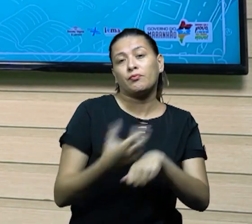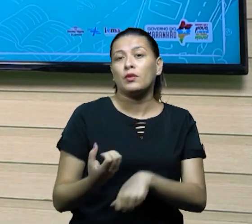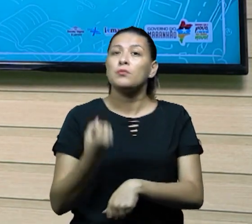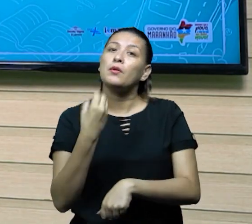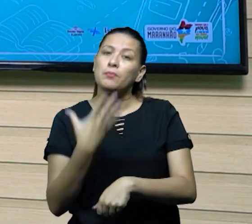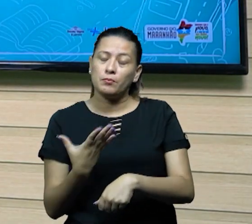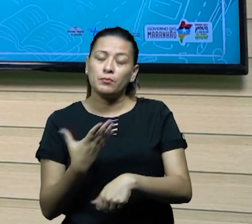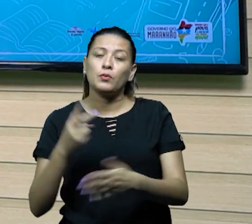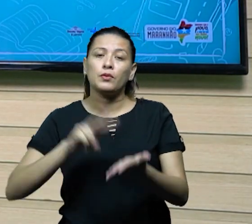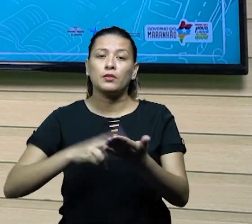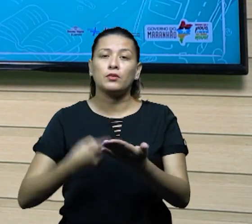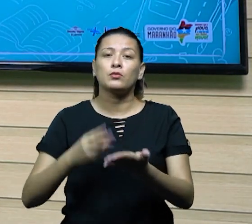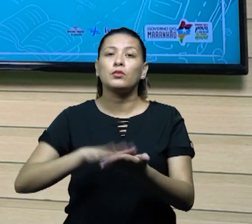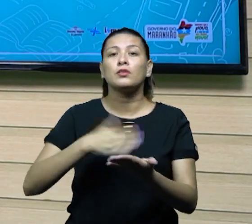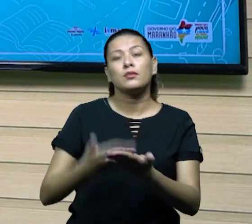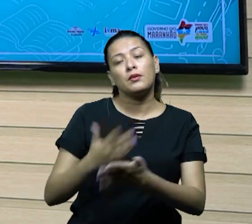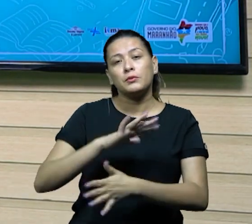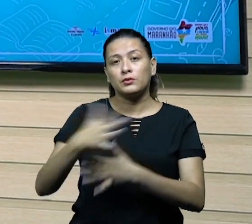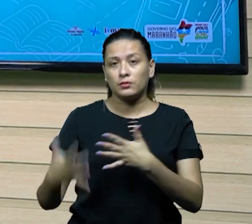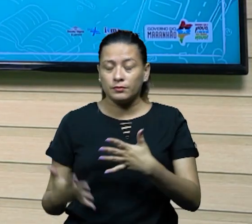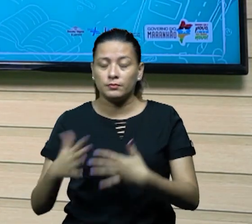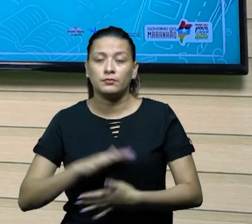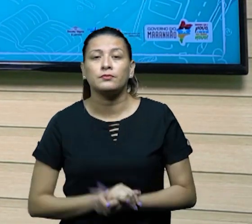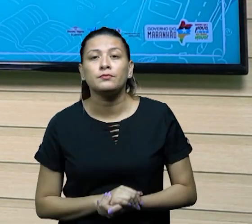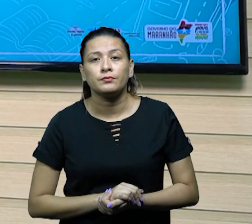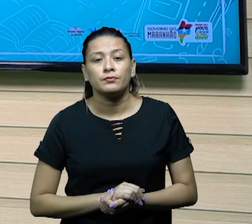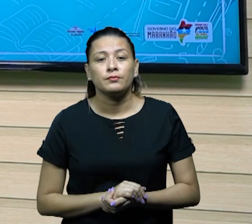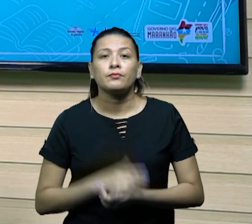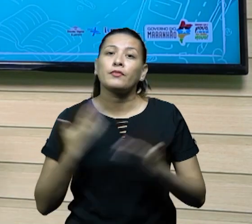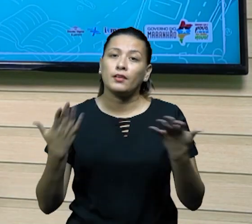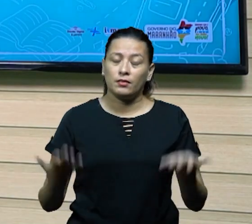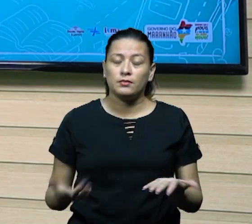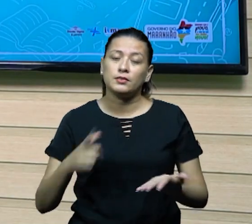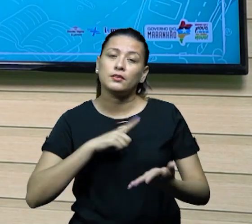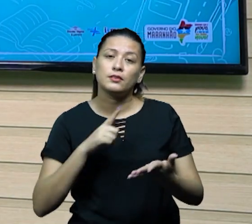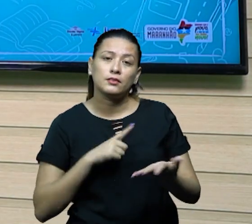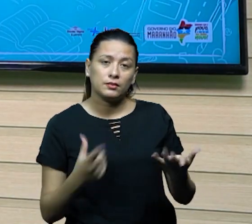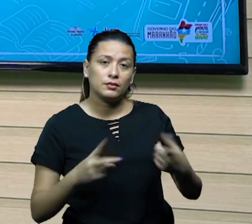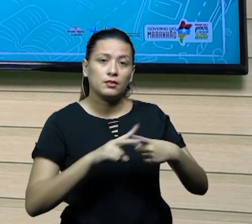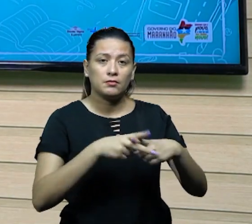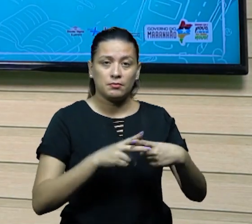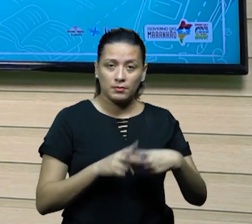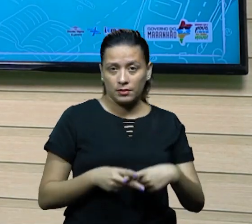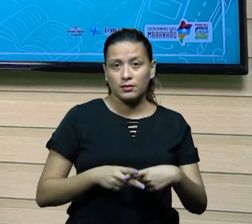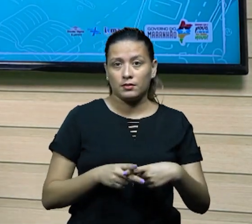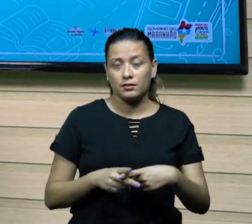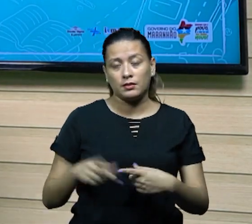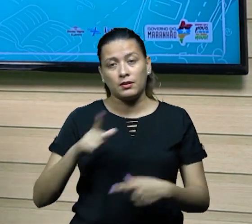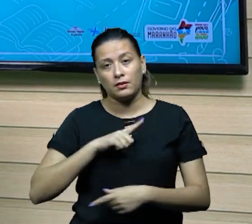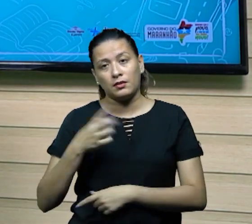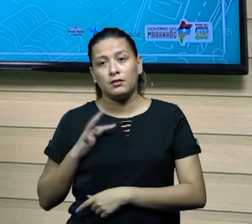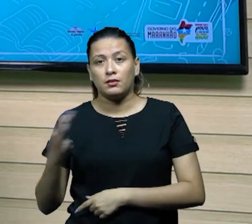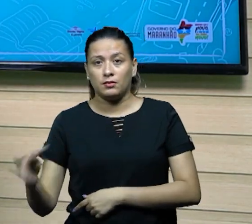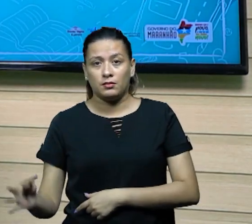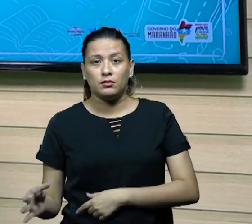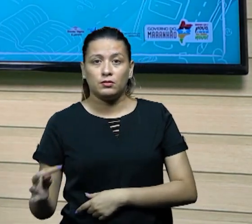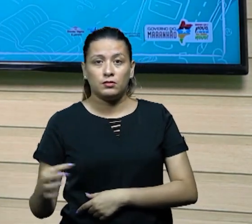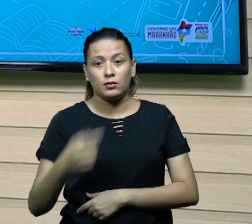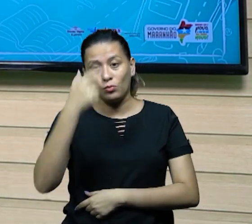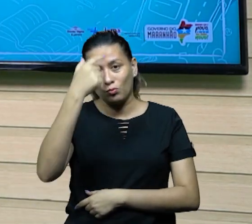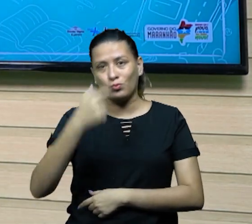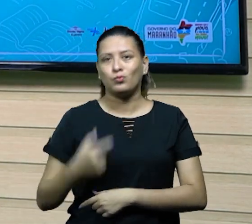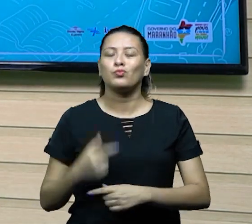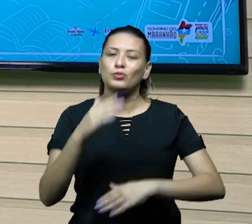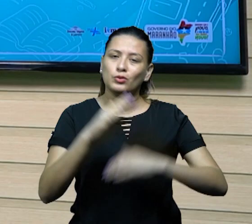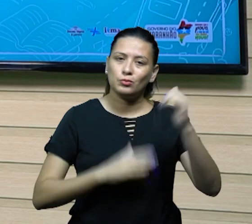boa intérprete de Libras, se eu não tiver um bom professor, de nada vai adiantar. Então, por mais que tenha as máquinas, por mais que tenha a tecnologia, a figura